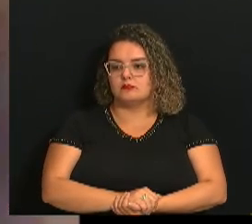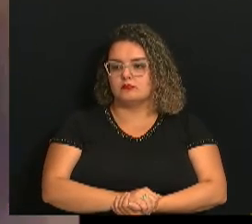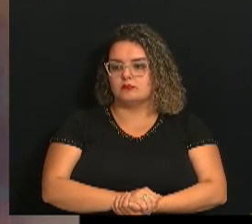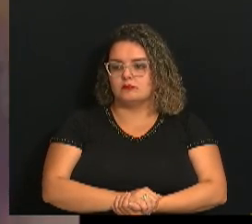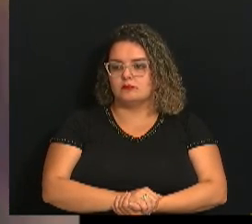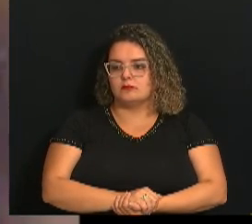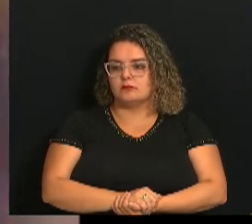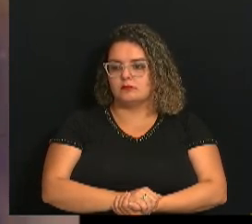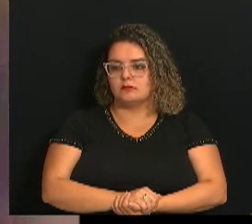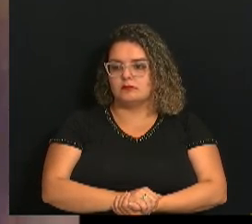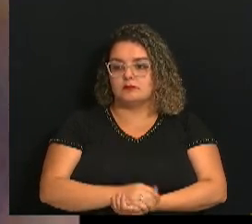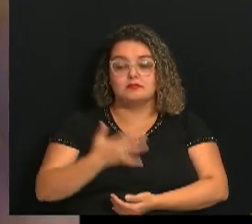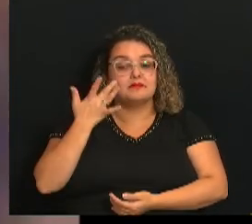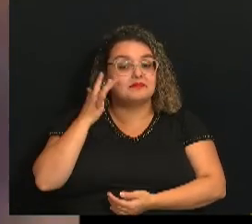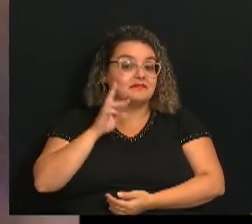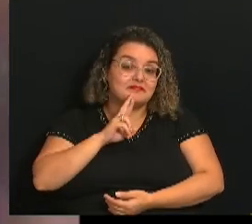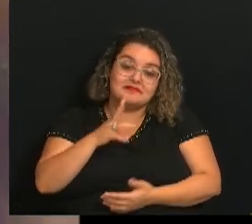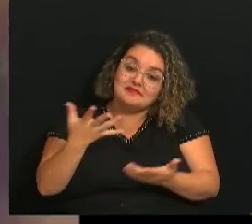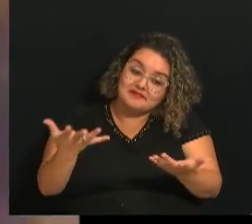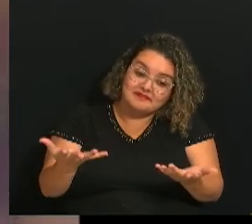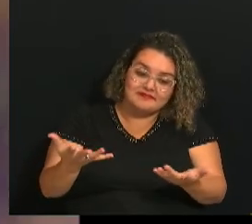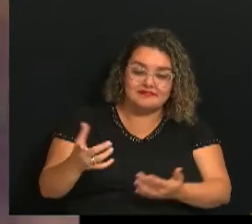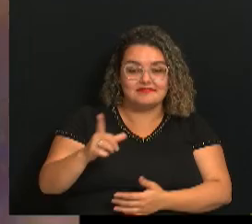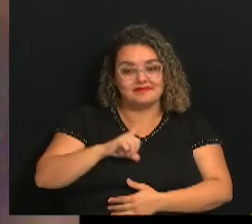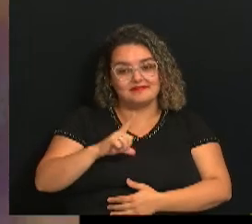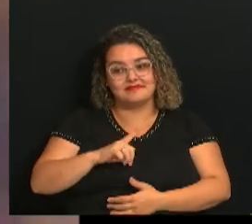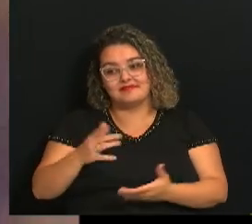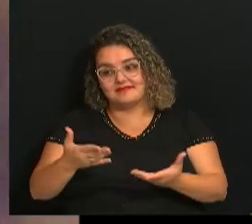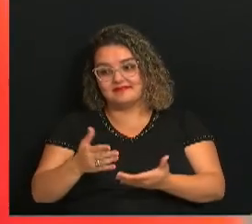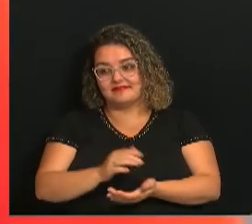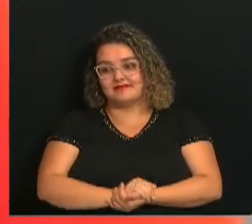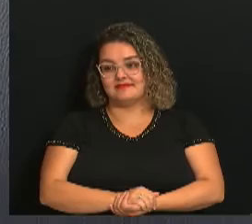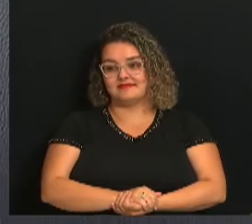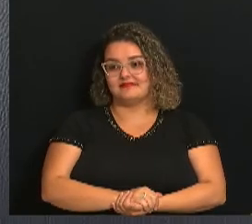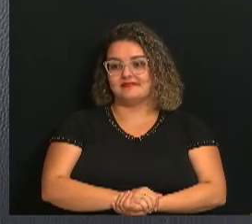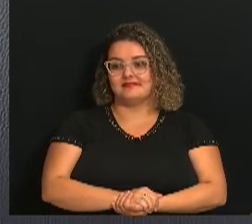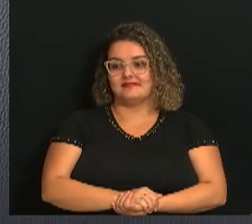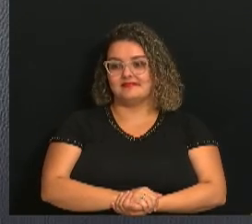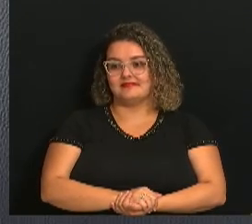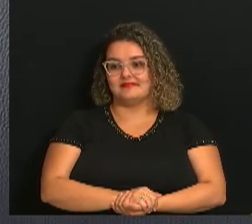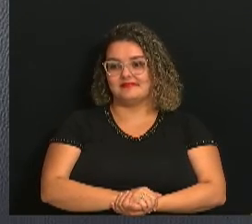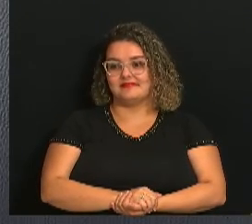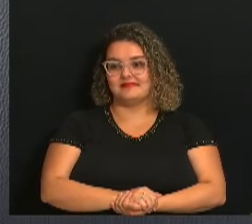Não sei se respondi, mas é a resposta que tenho agora. Respondeu pra sim.